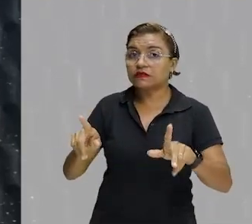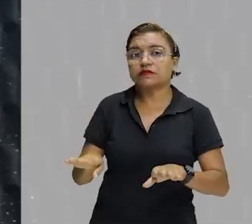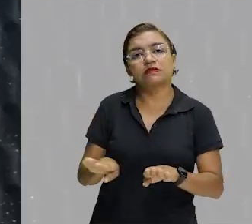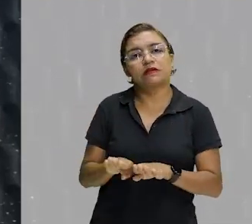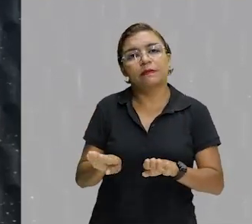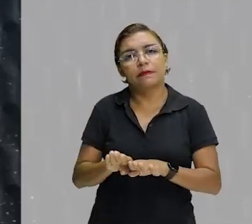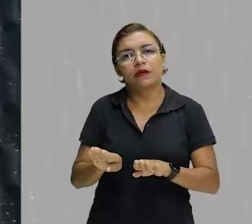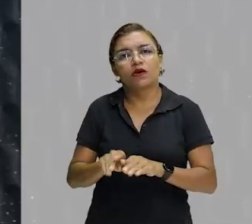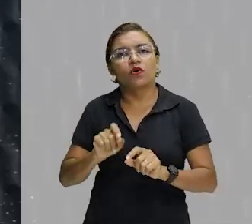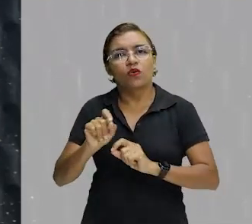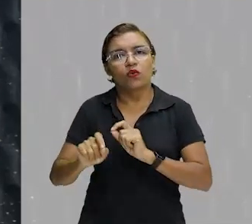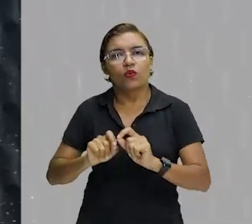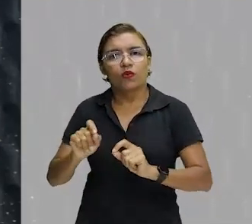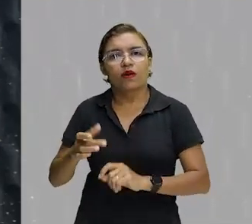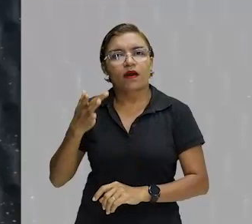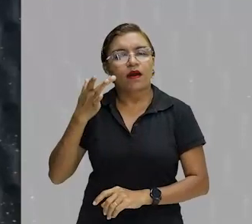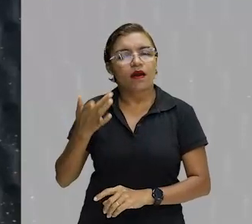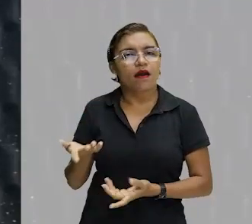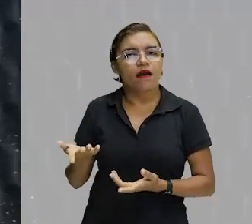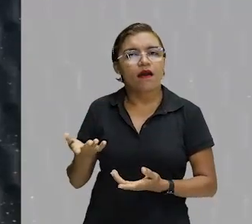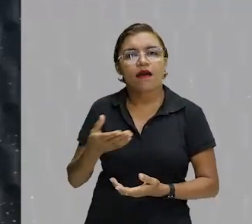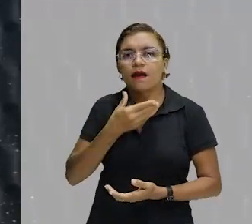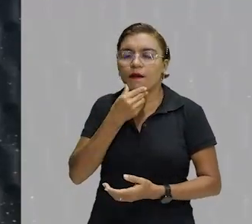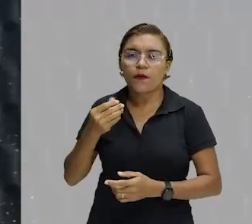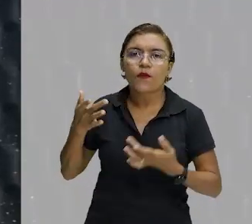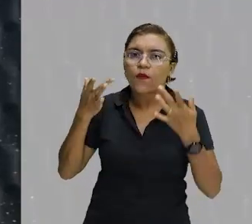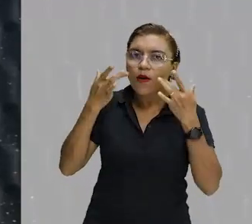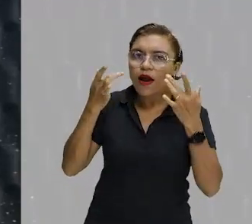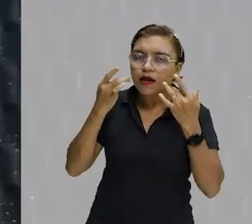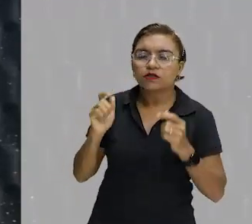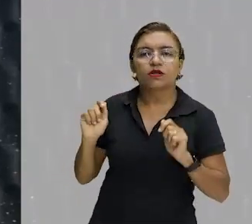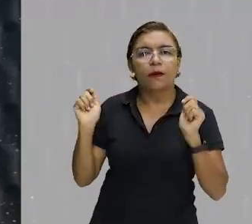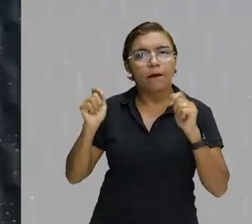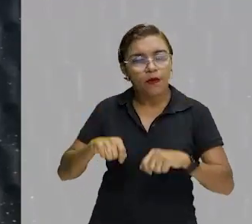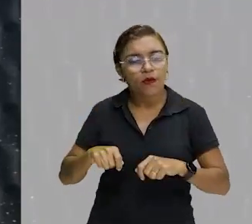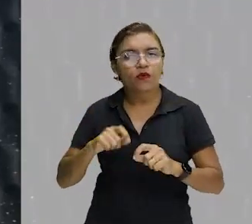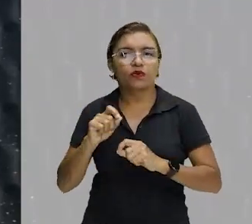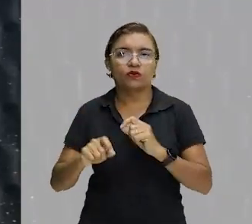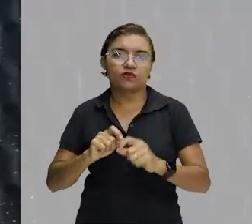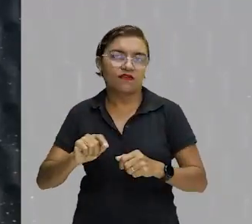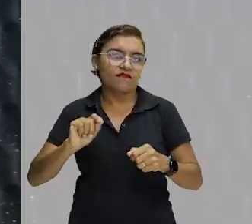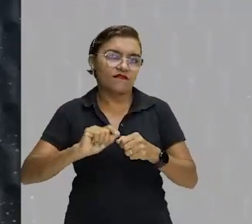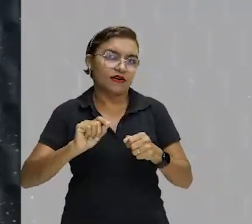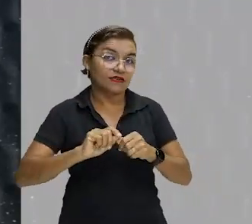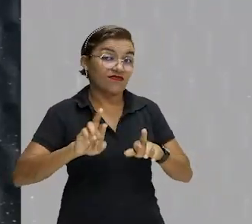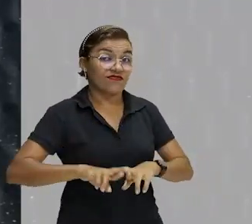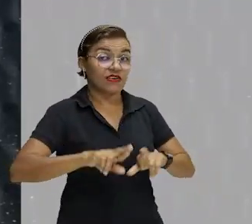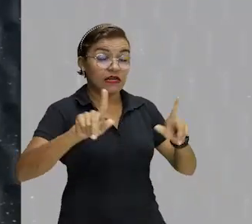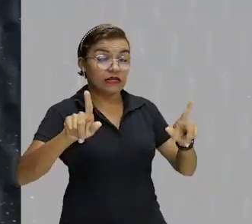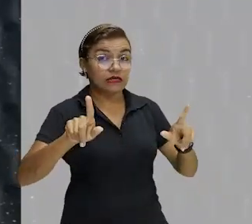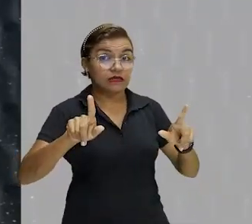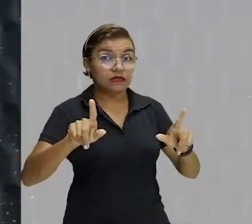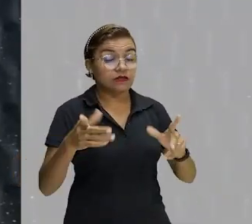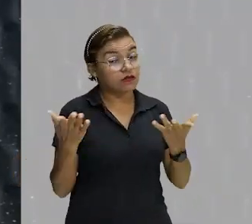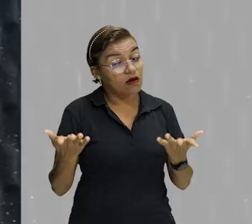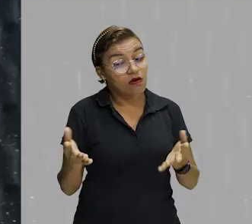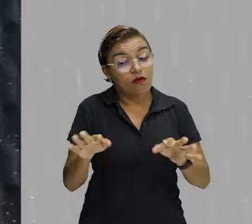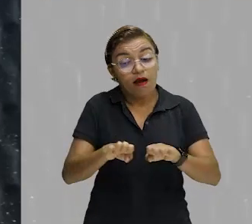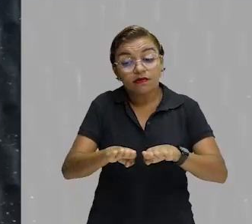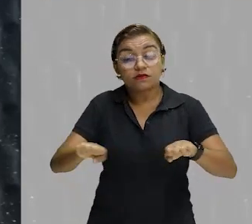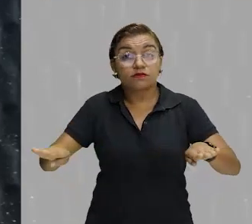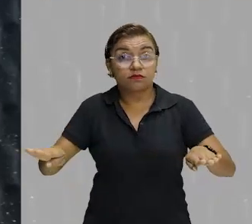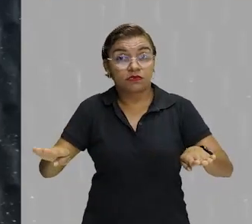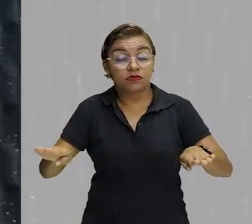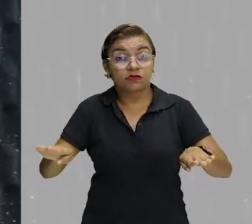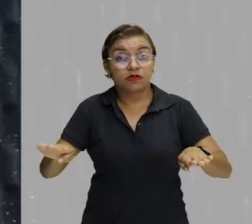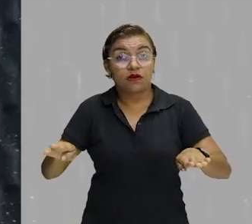que o artista possa compor ou criar ritmos diferentes. Ah, agora eu entendi. A dimensão faz parte